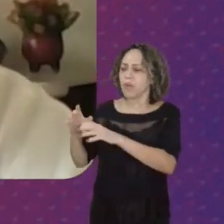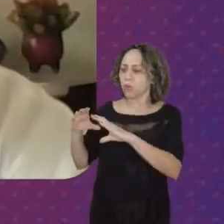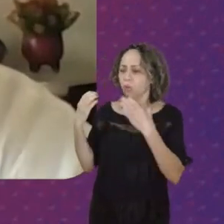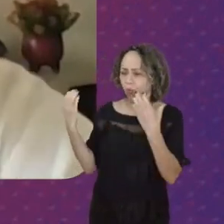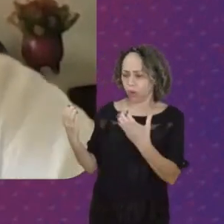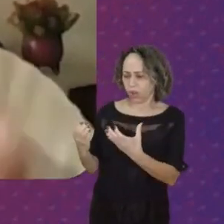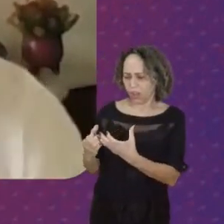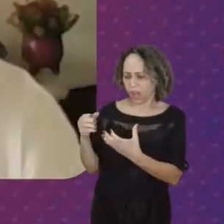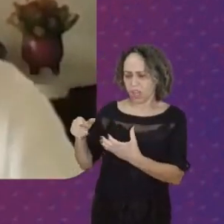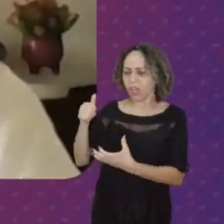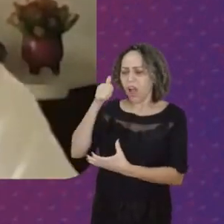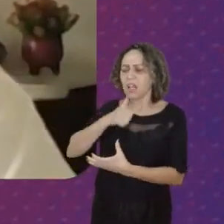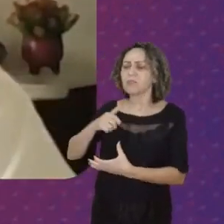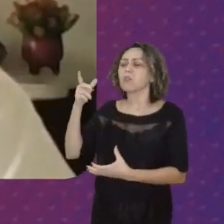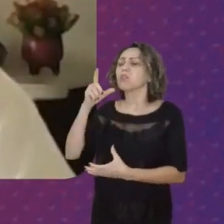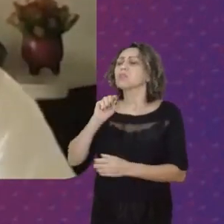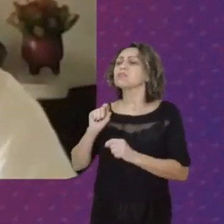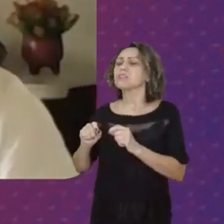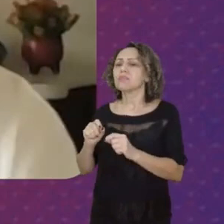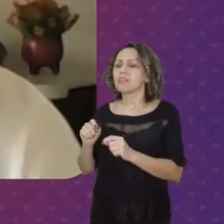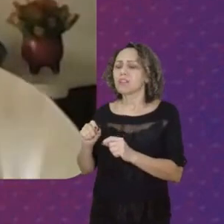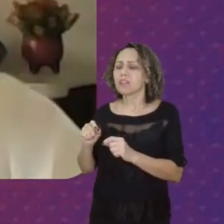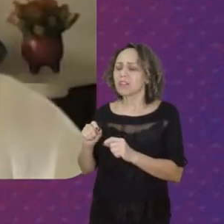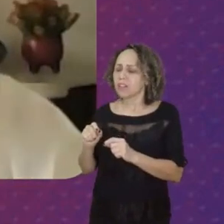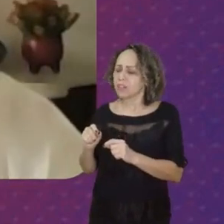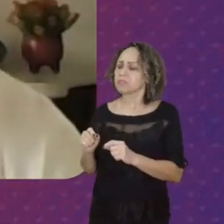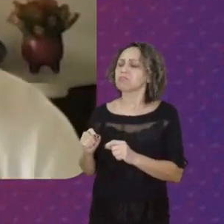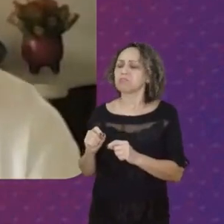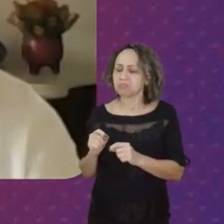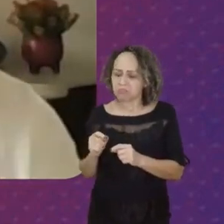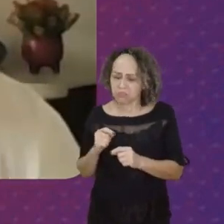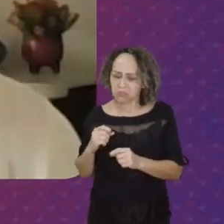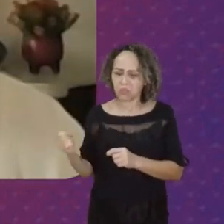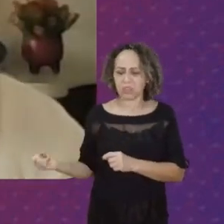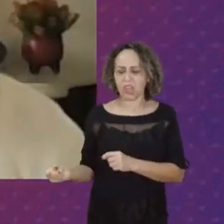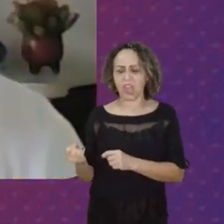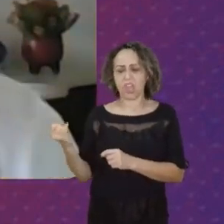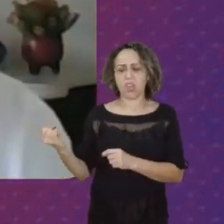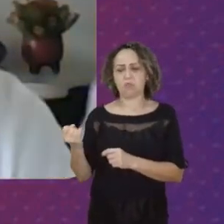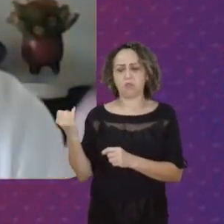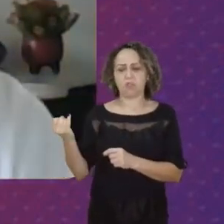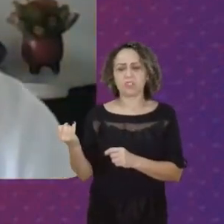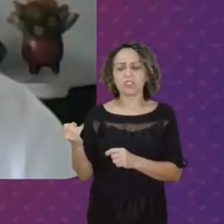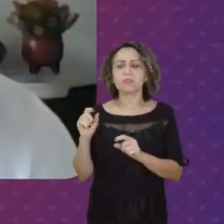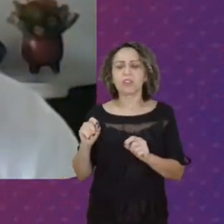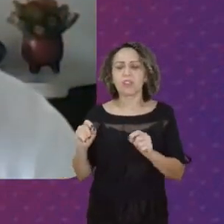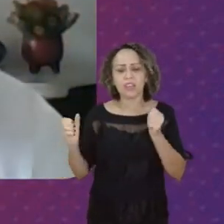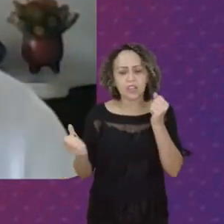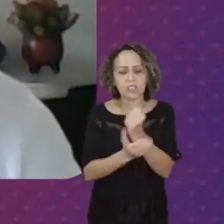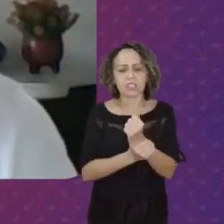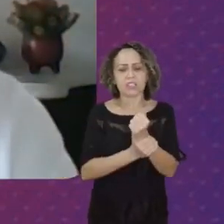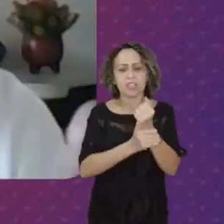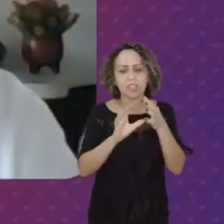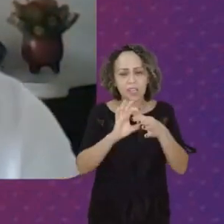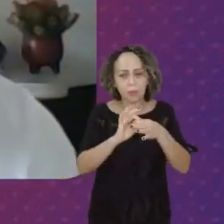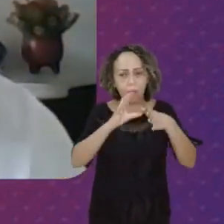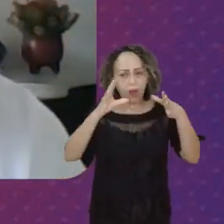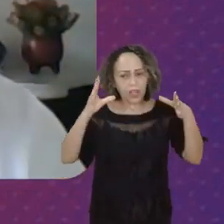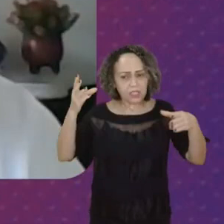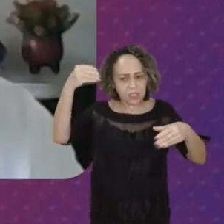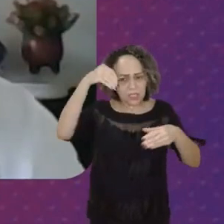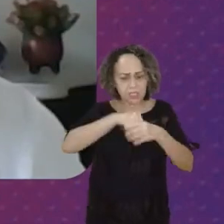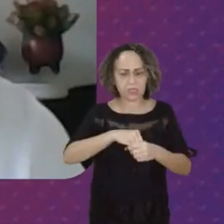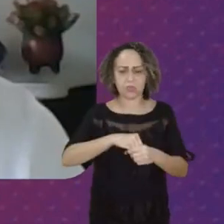muito importante para garantir a democracia interna do PT. Para isso, para a gente garantir essa democracia,